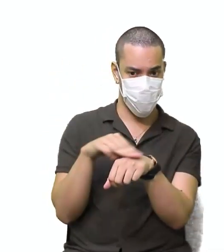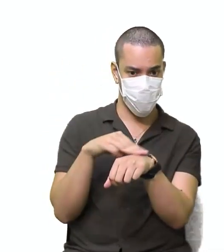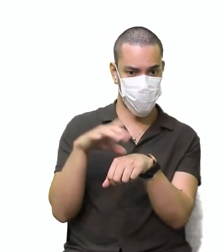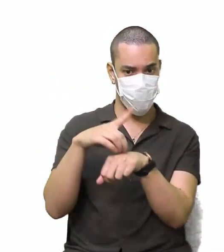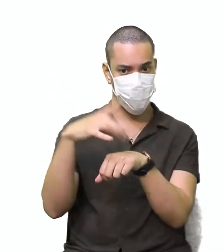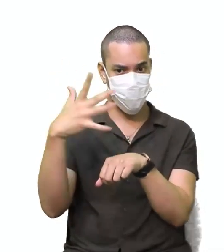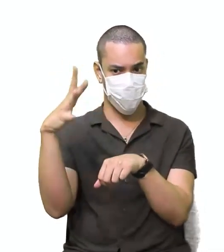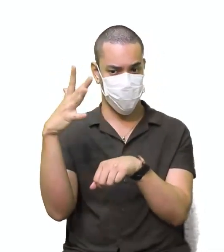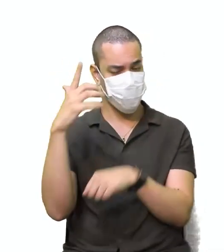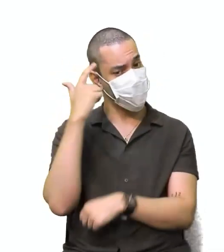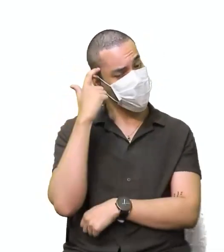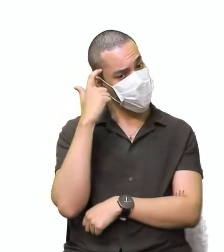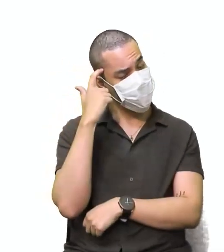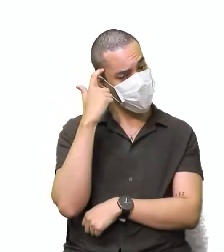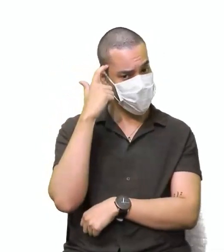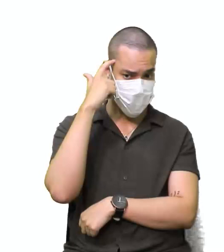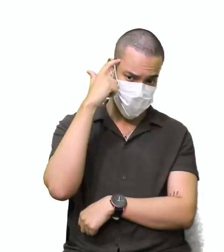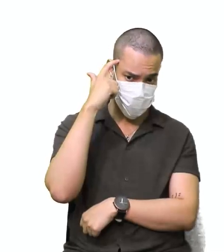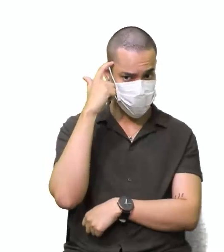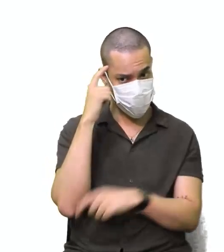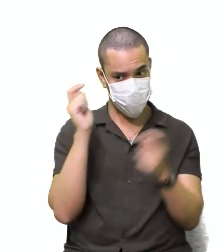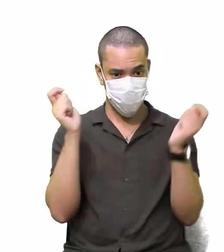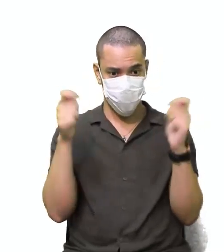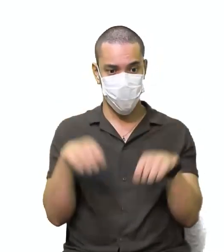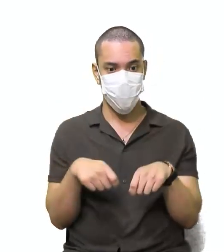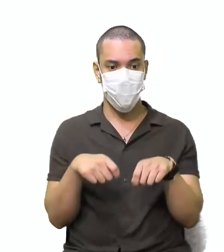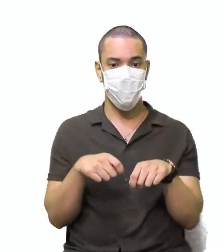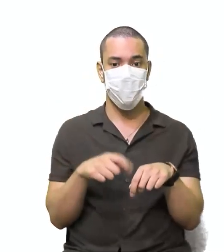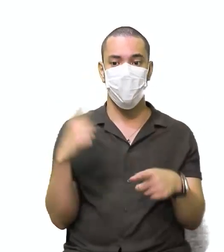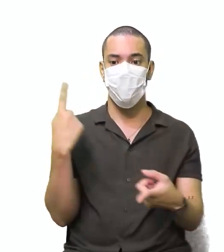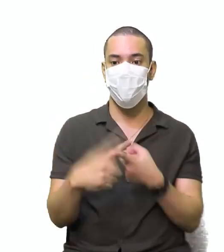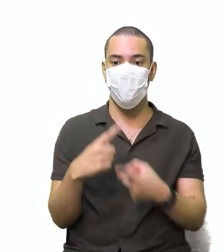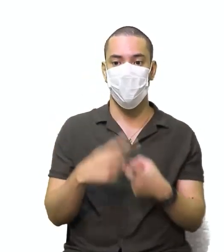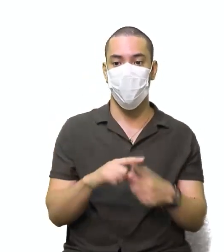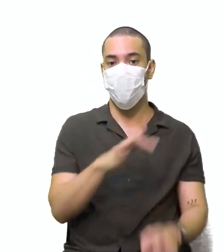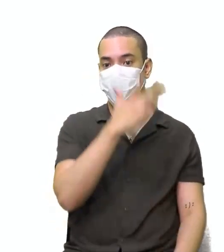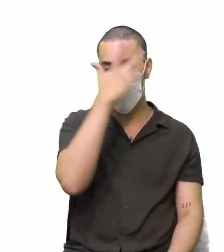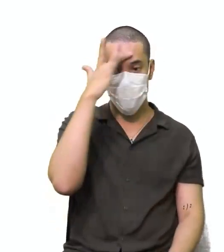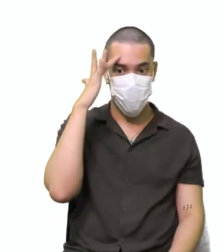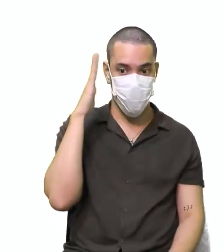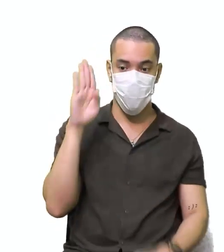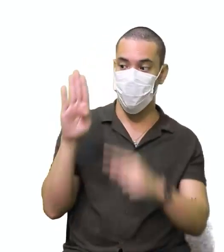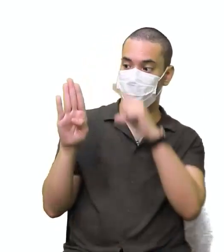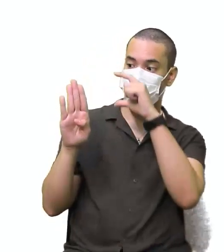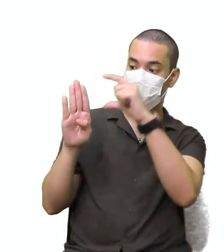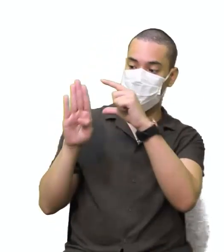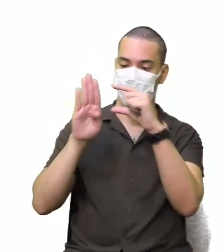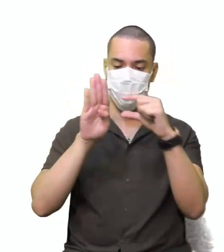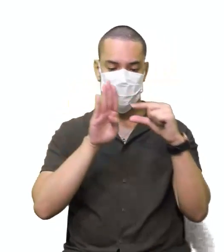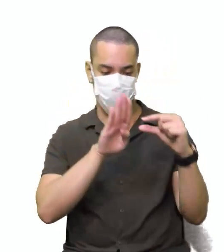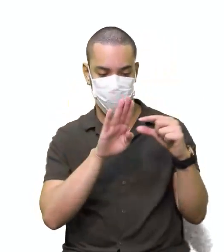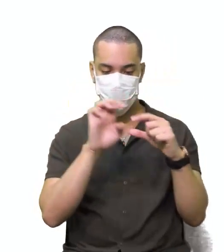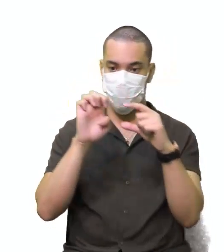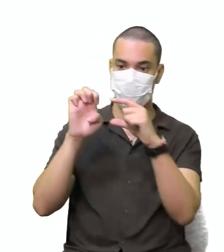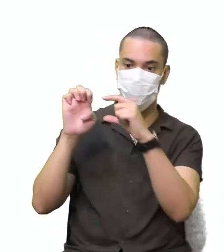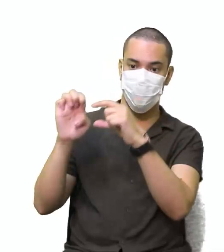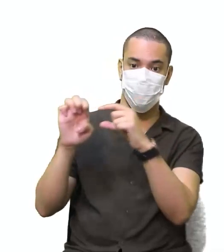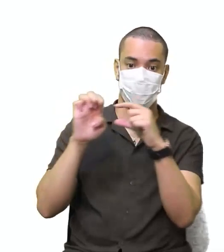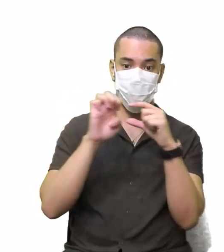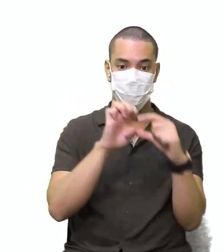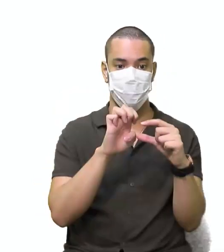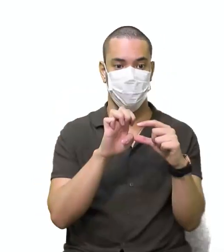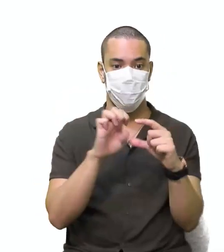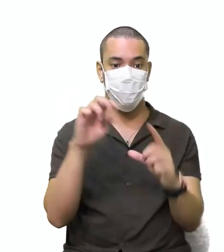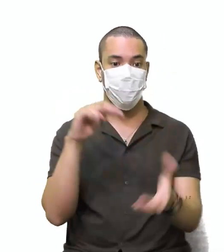tá? Aí, olha só, o indivíduo, ele é Bzão, Bzinho, Ezinho, Ezinho. Nós estamos falando de quê, gente?